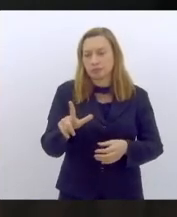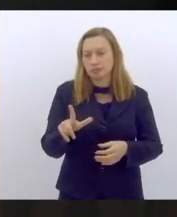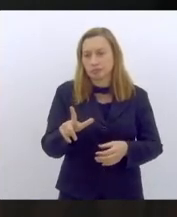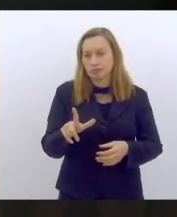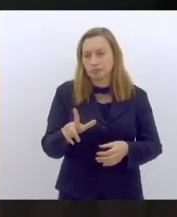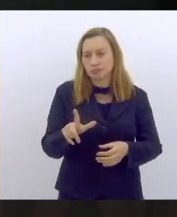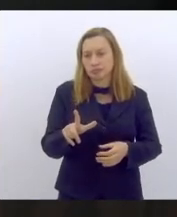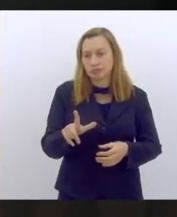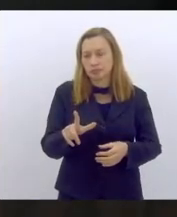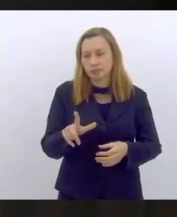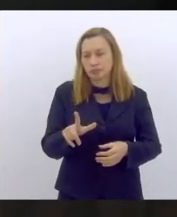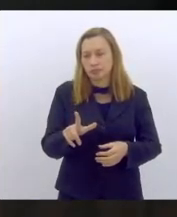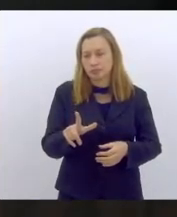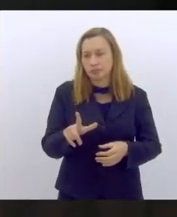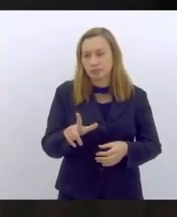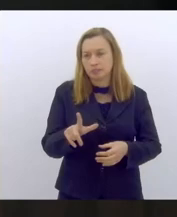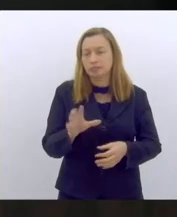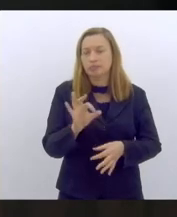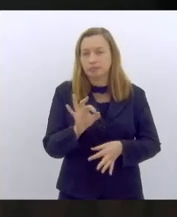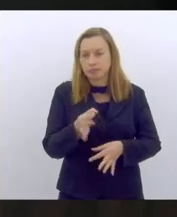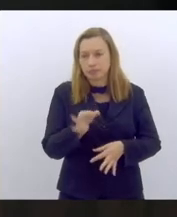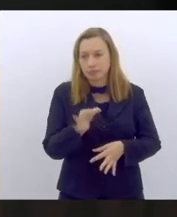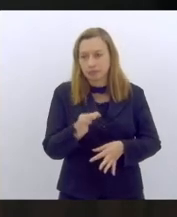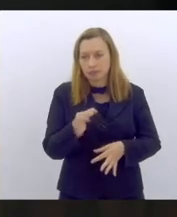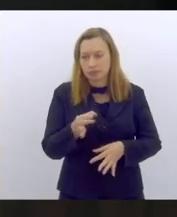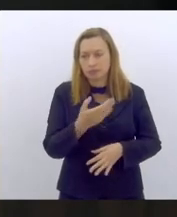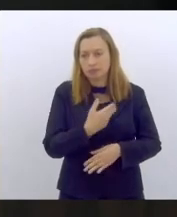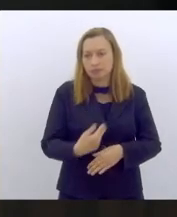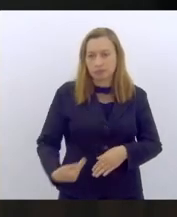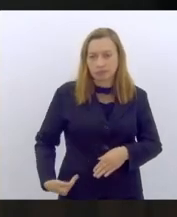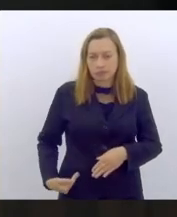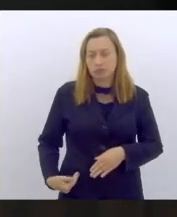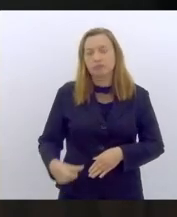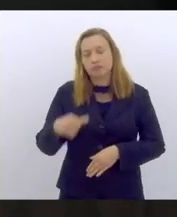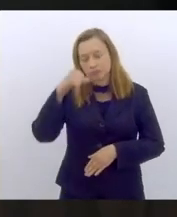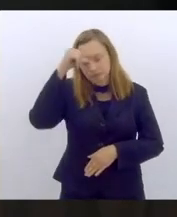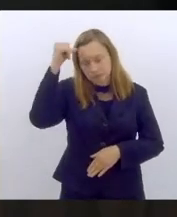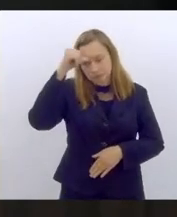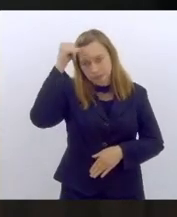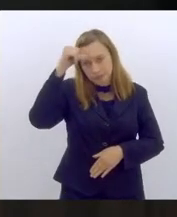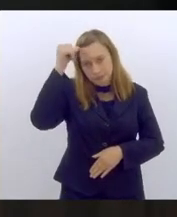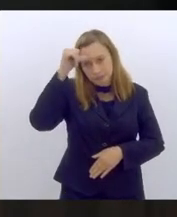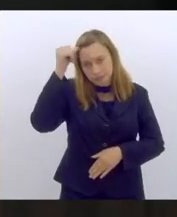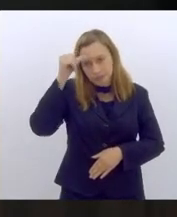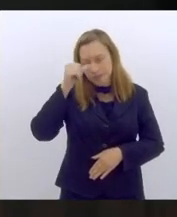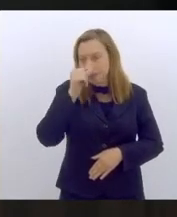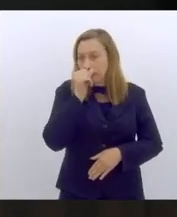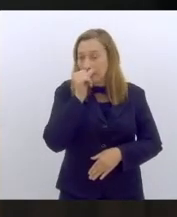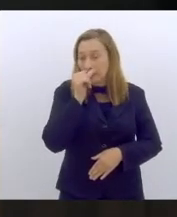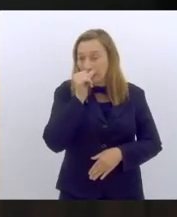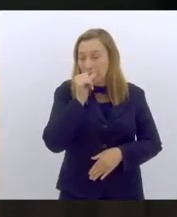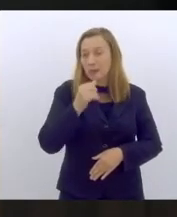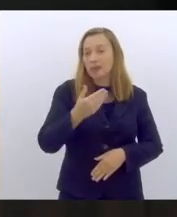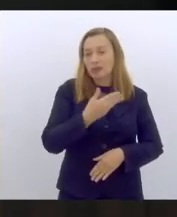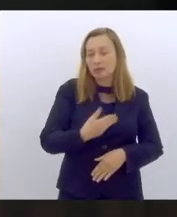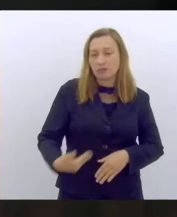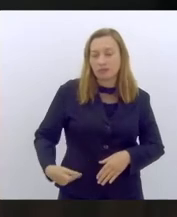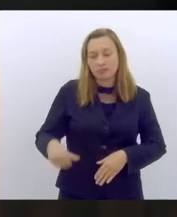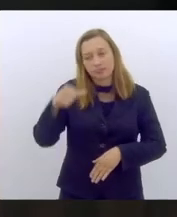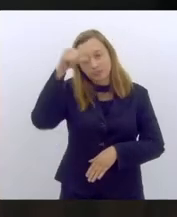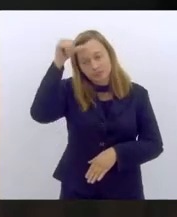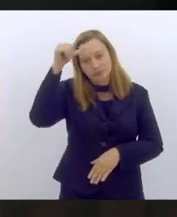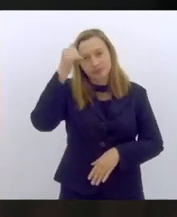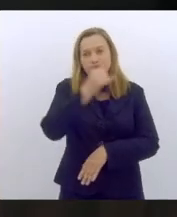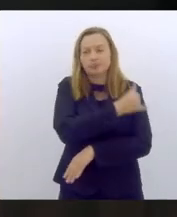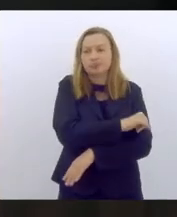colocando que foi exatamente que o governador Cláudio Castro vou repetir aqui a notícia o governador do Rio